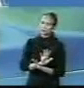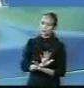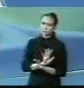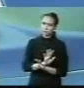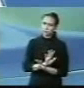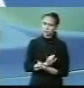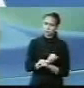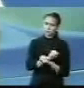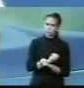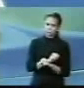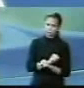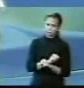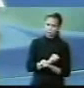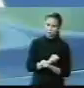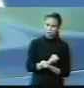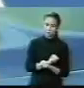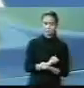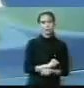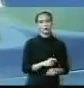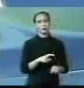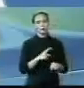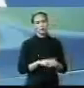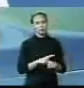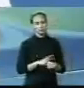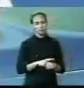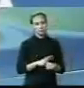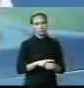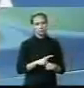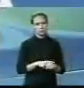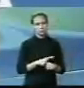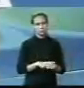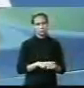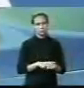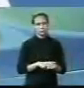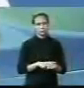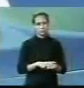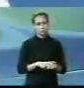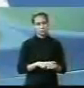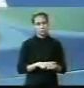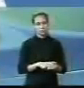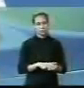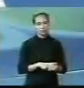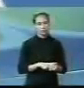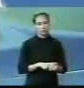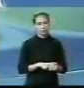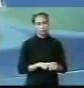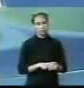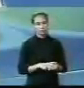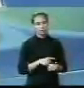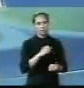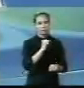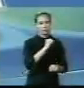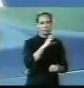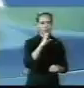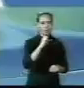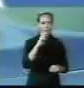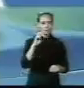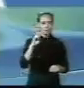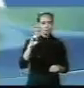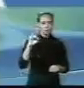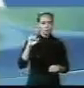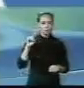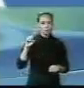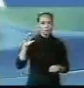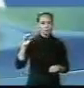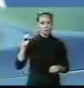você. Aí, nesse momento, ele fica em stand-by, né, essa requisição, e o servidor de proxy vai fazer o quê? ele